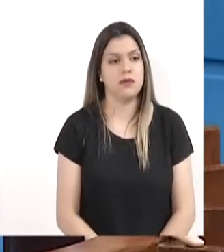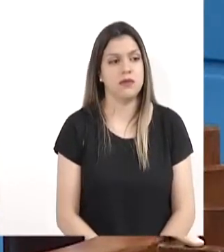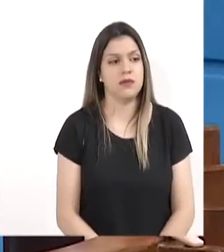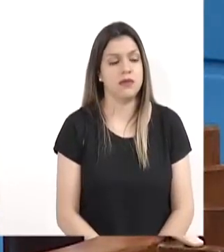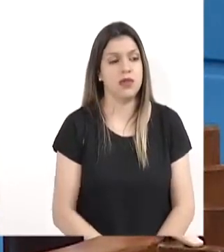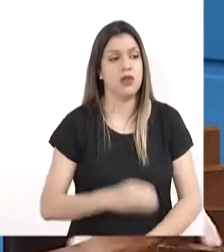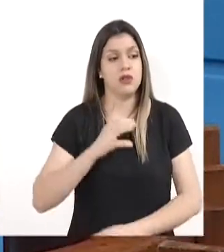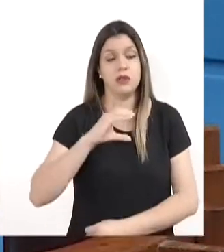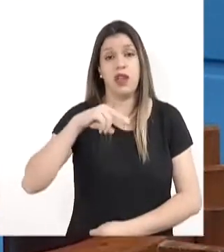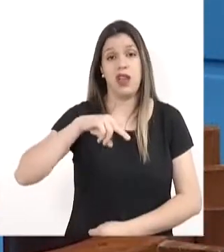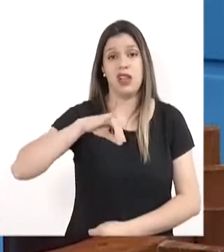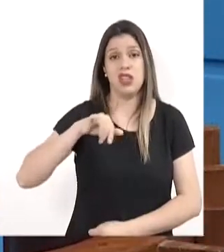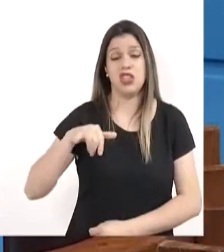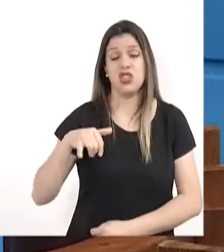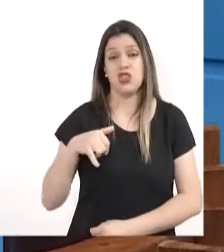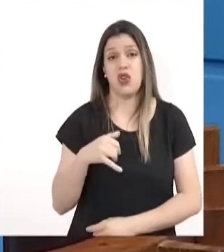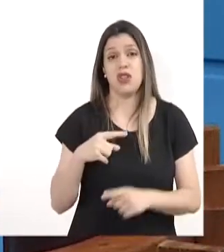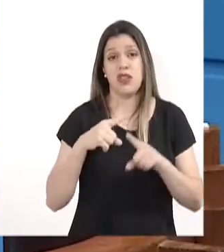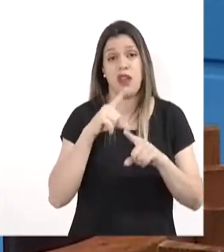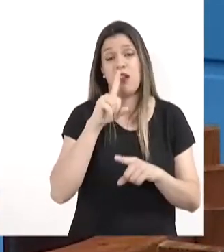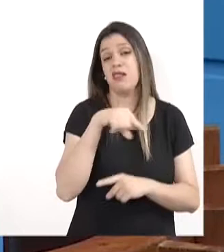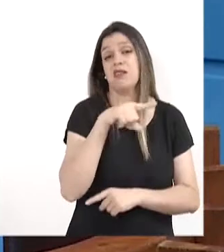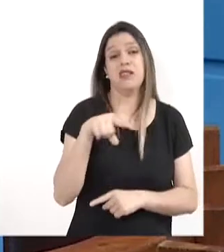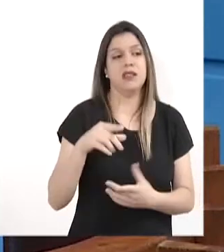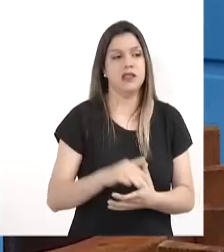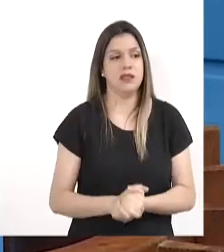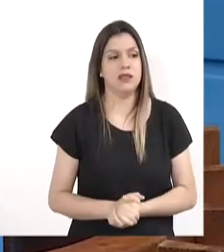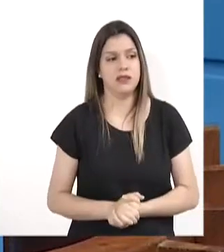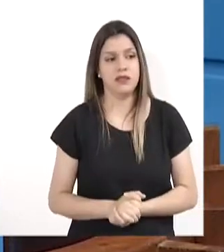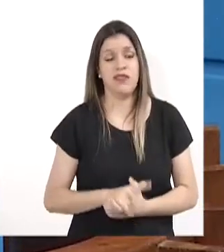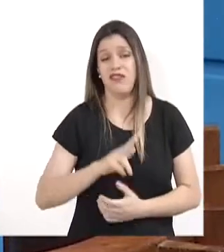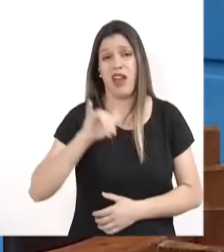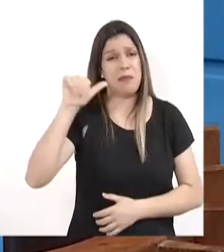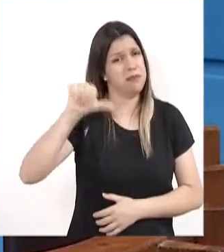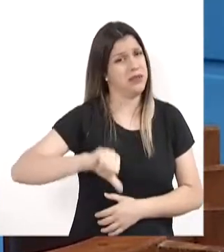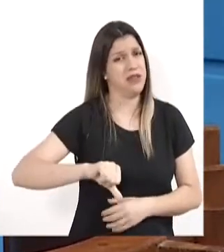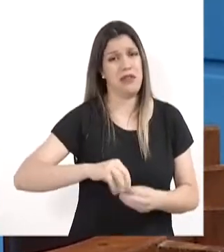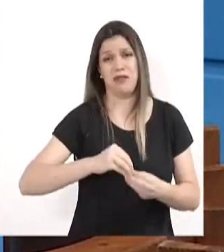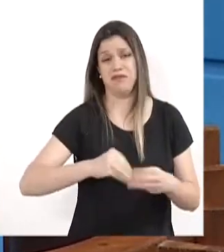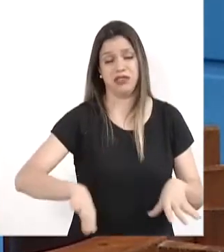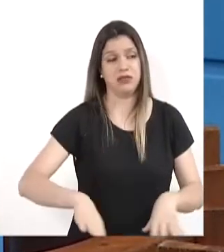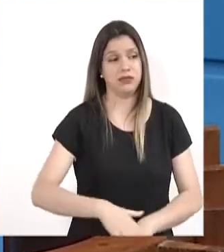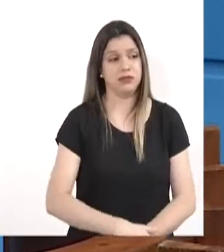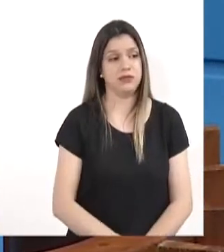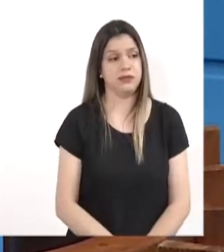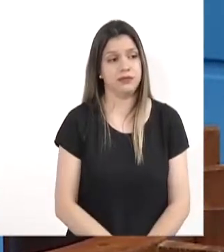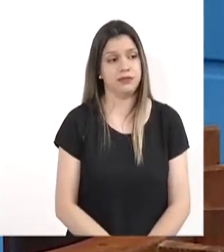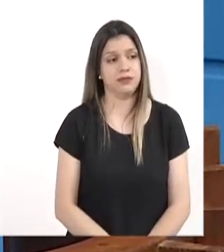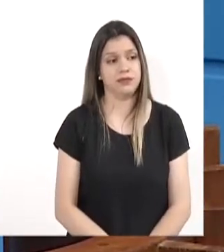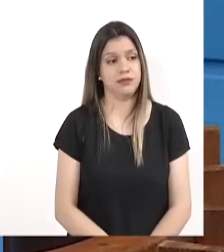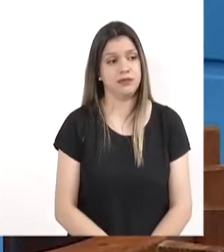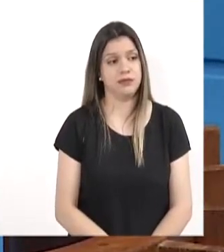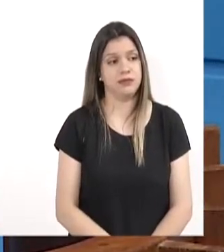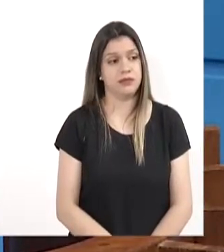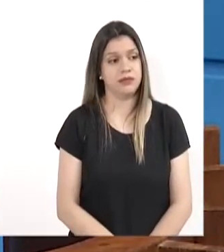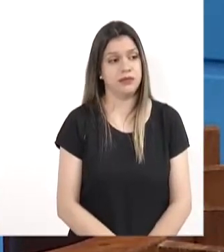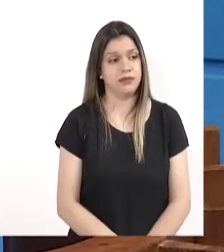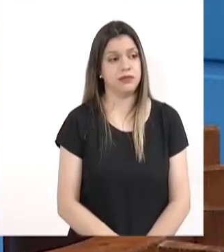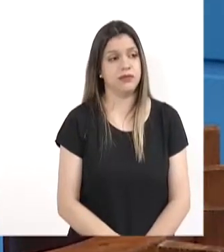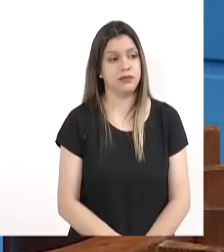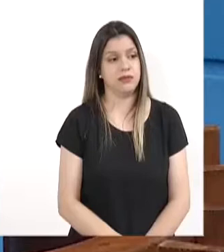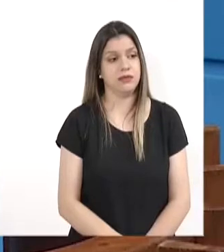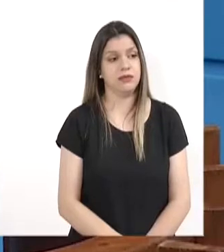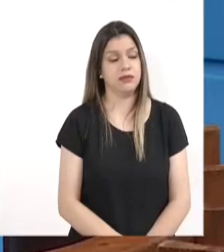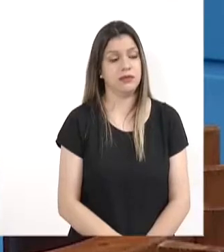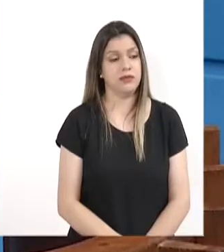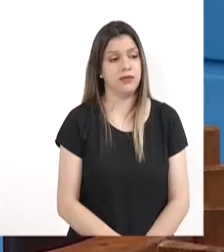CNJ suspendeu. A emenda vai ficar pior que o soneto. E eu prefiro tocar música junto da população